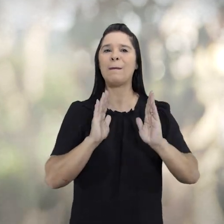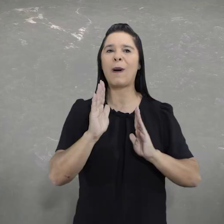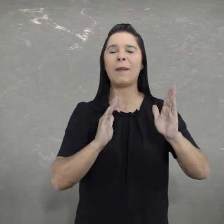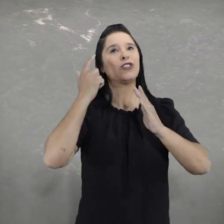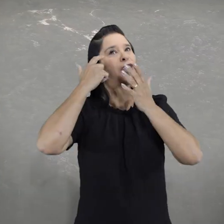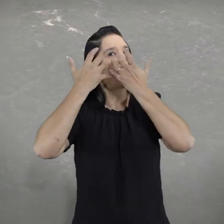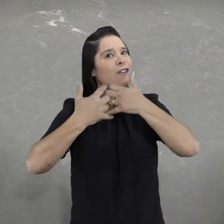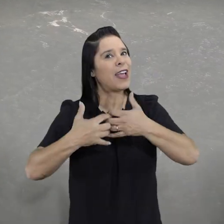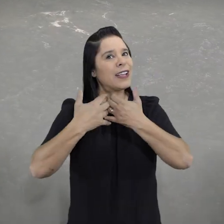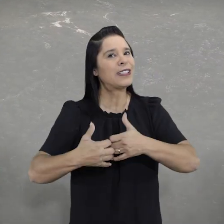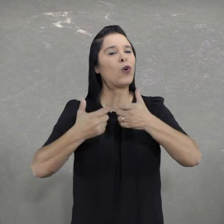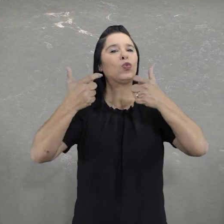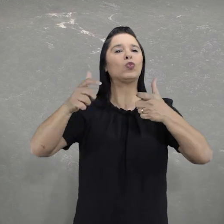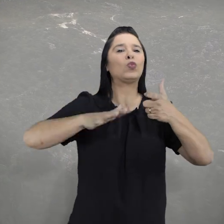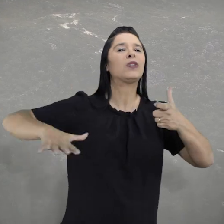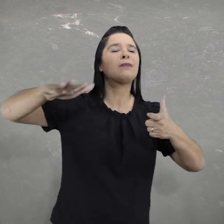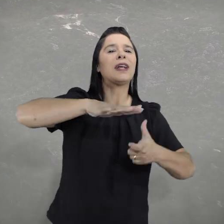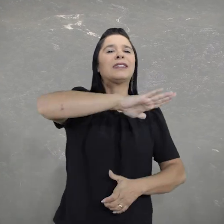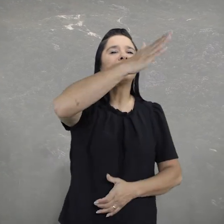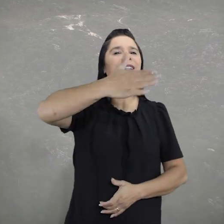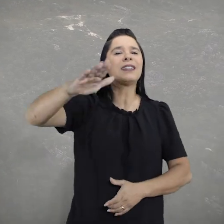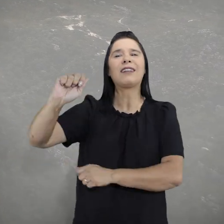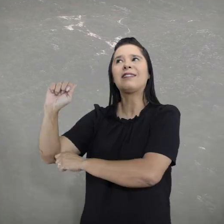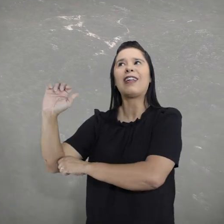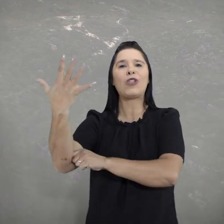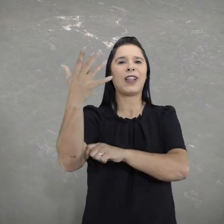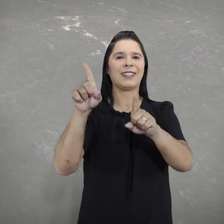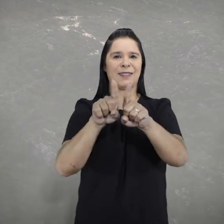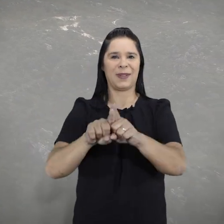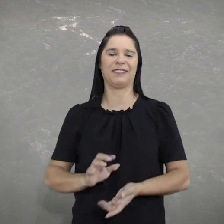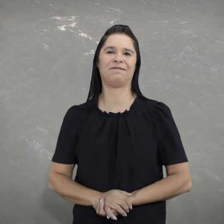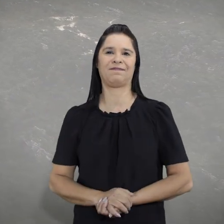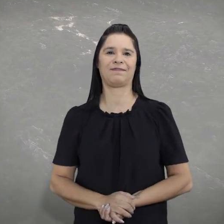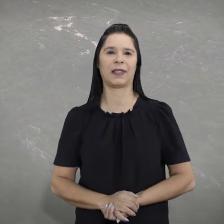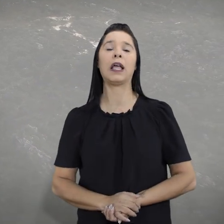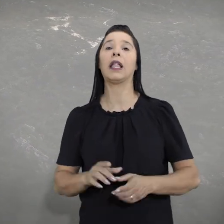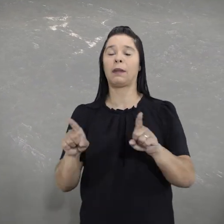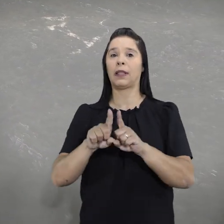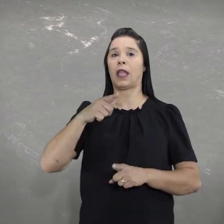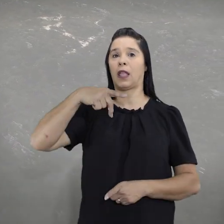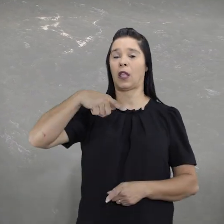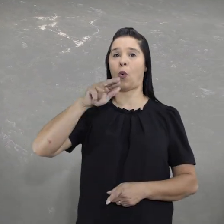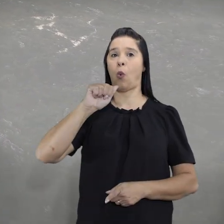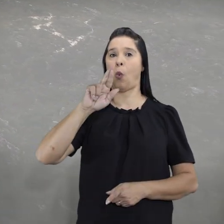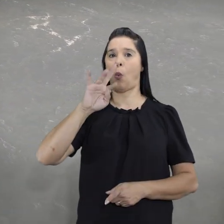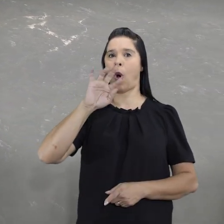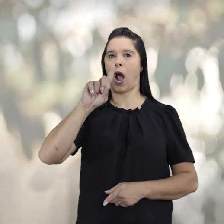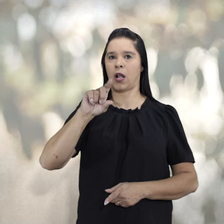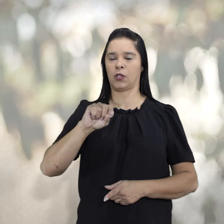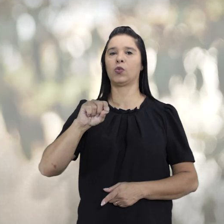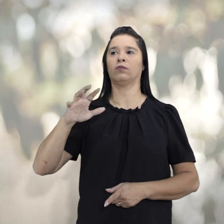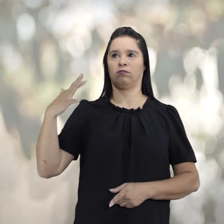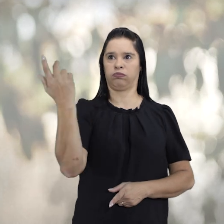de reflexão com o espaço serrano e com a natureza. A formação quartzítica, né, que compreende toda essa região praticamente